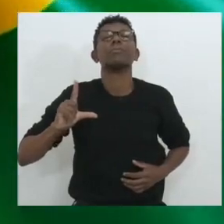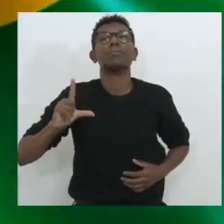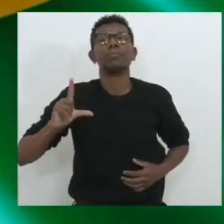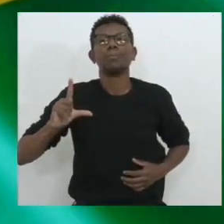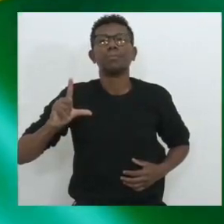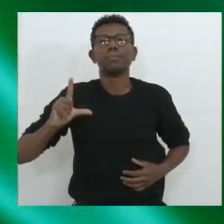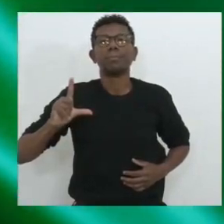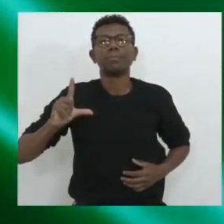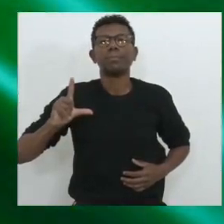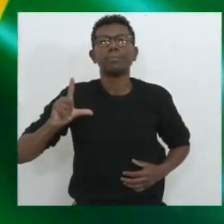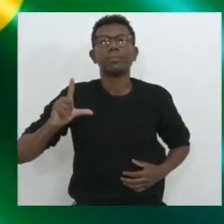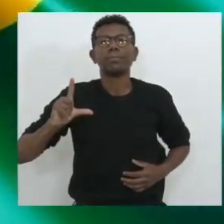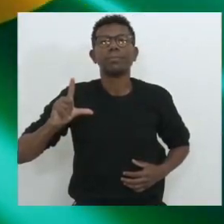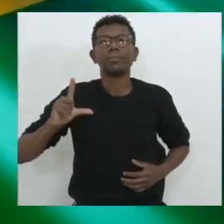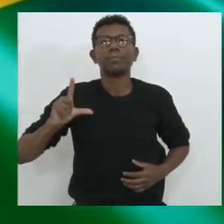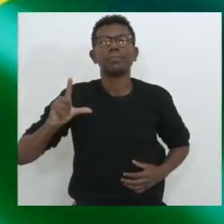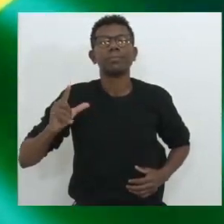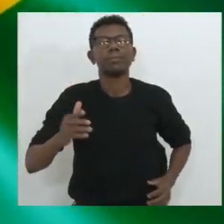Bras